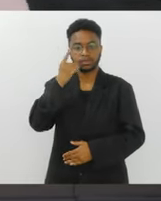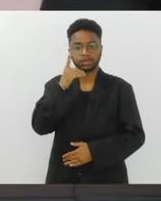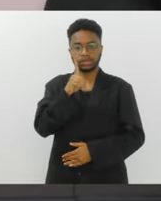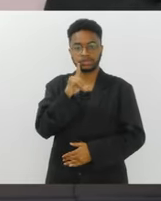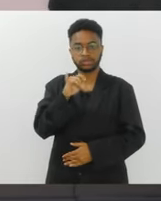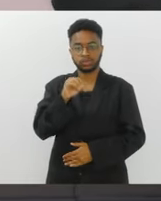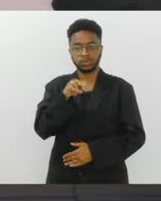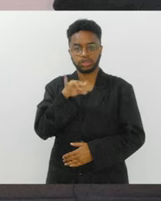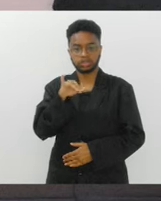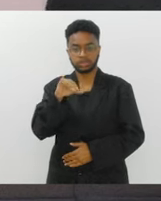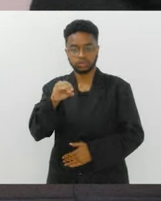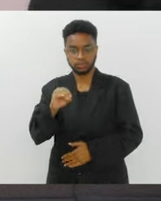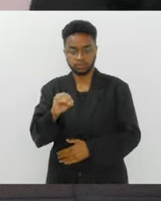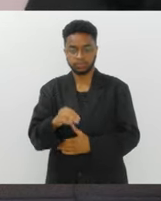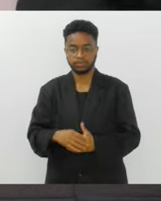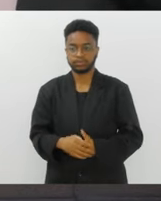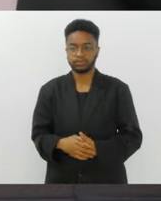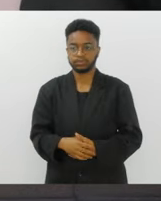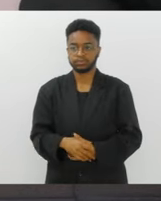Dionísio Lins,